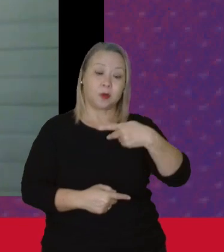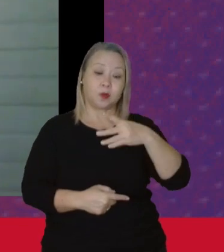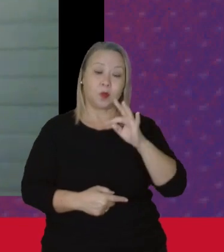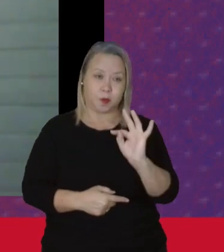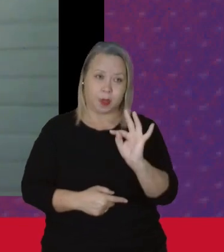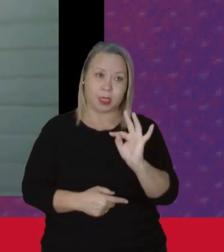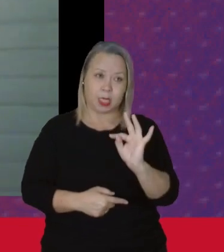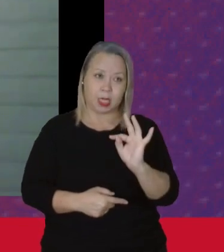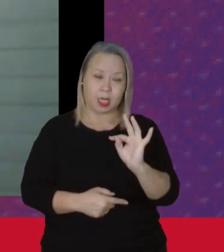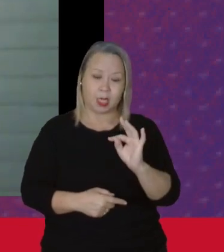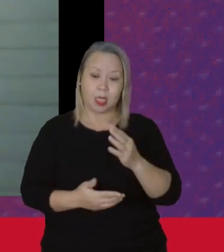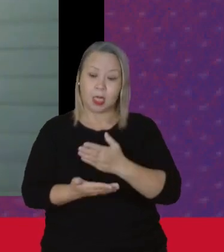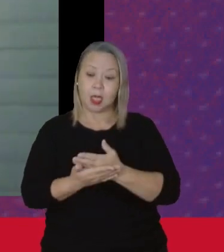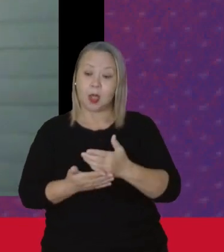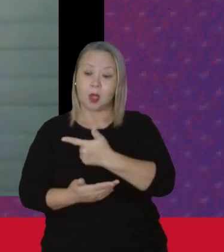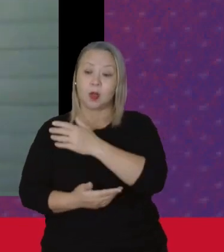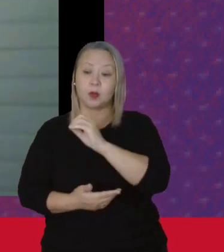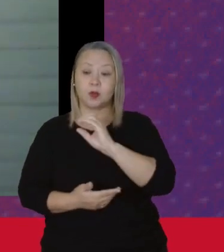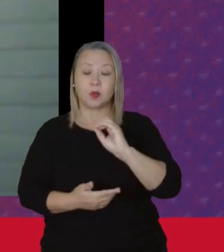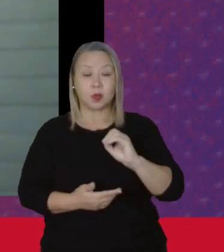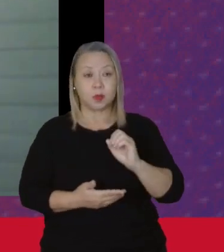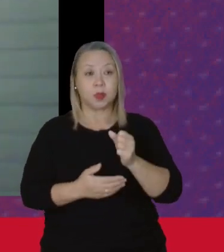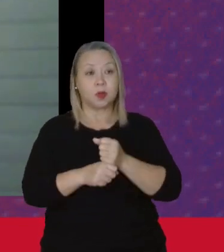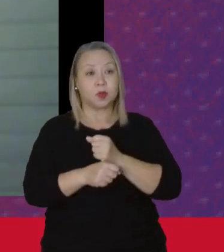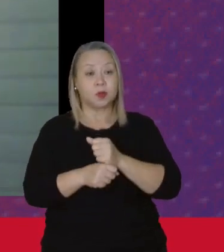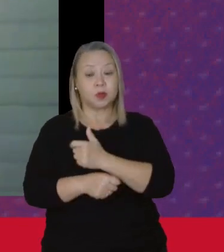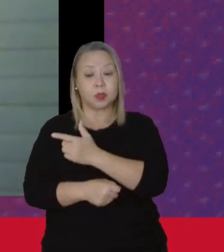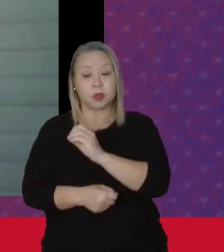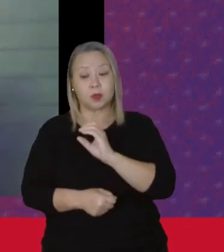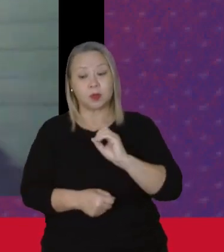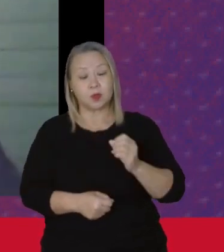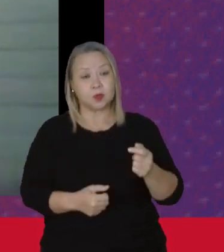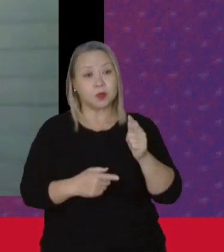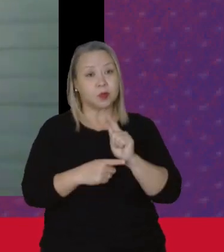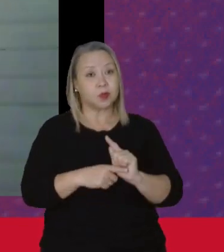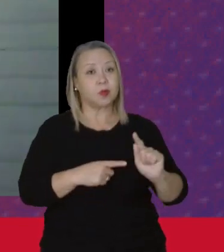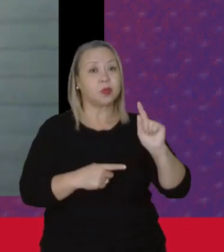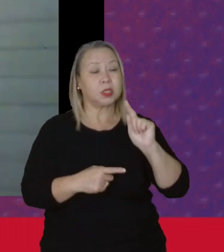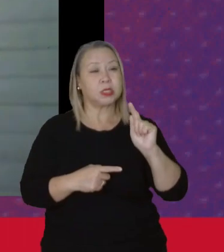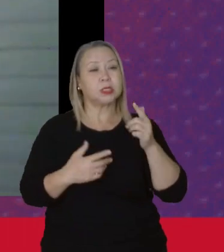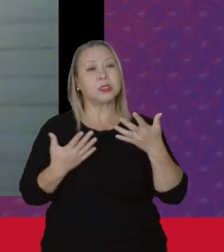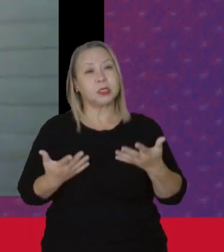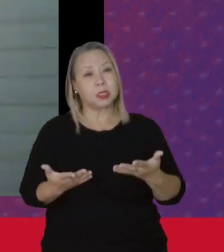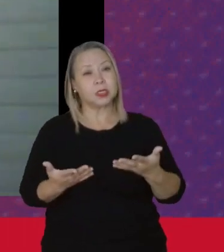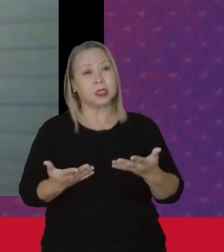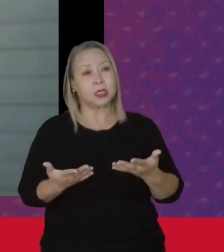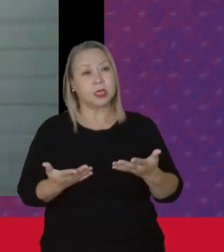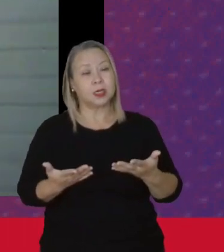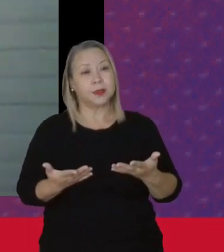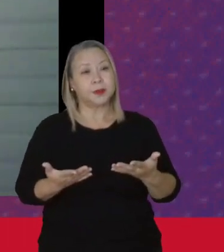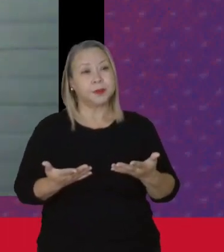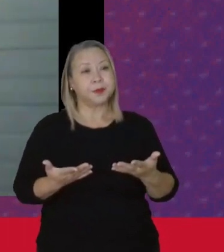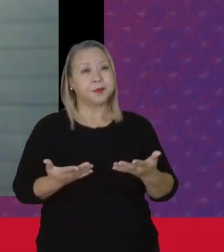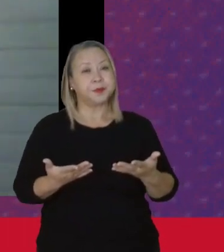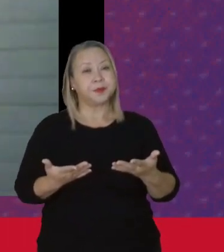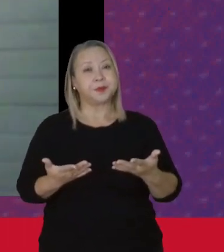gente entra em 2000, nos anos 2000, com uma gestão onde, como a Eliane disse,